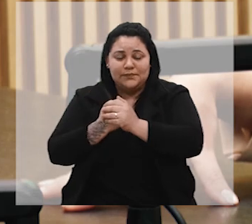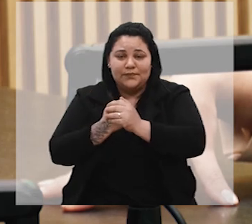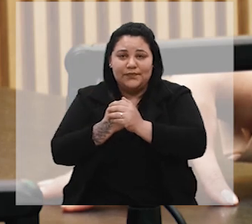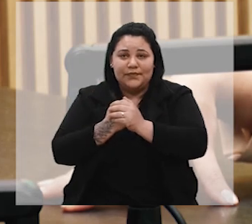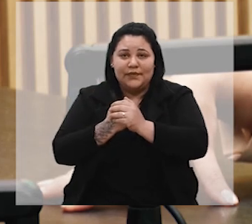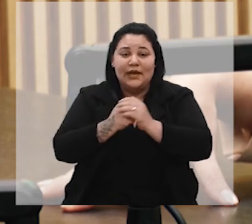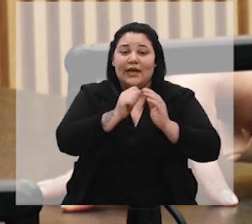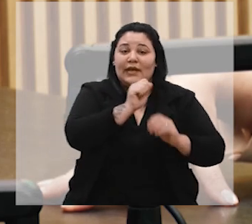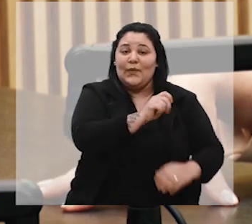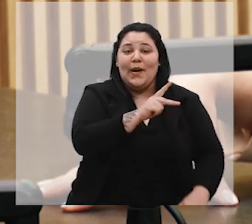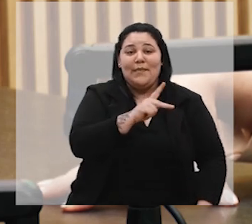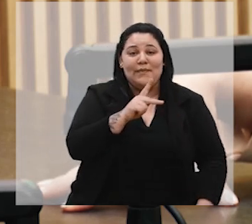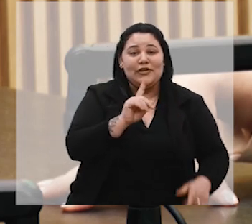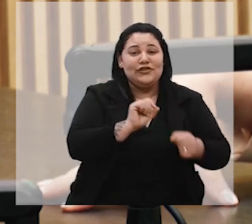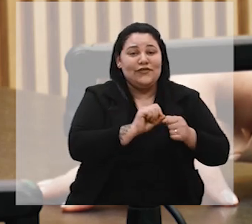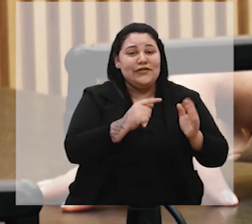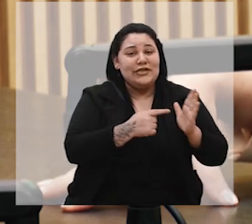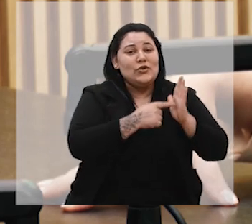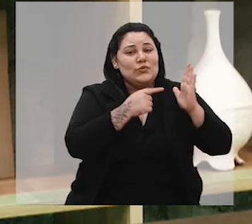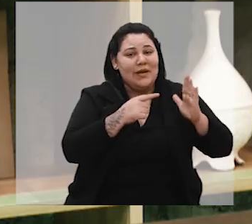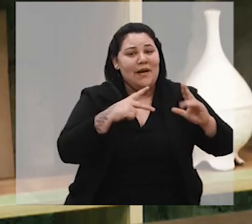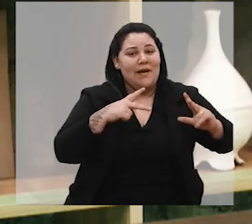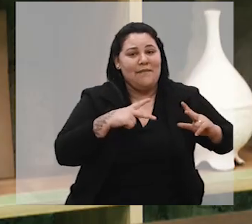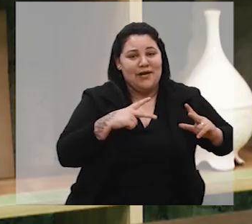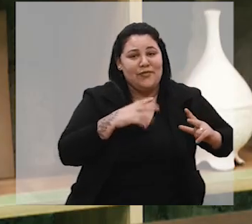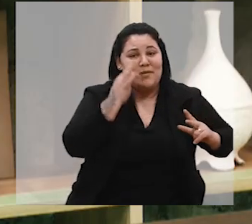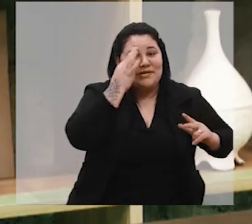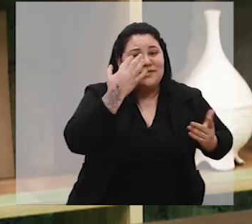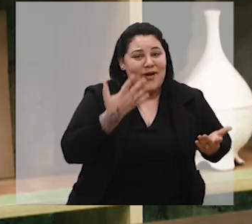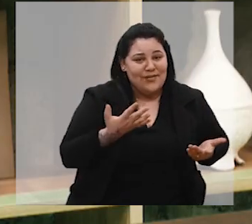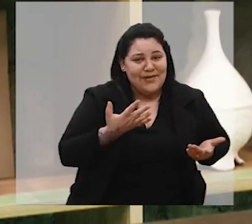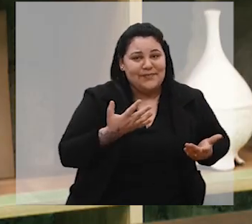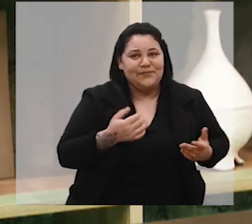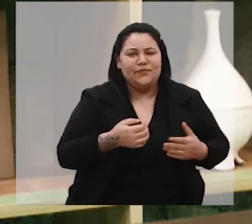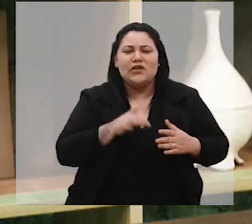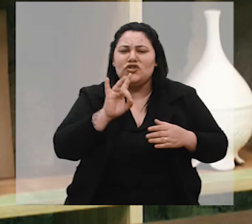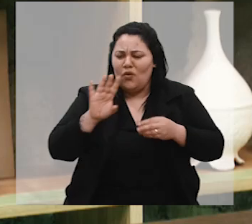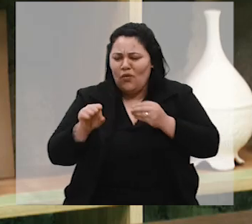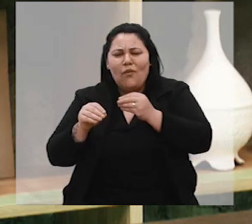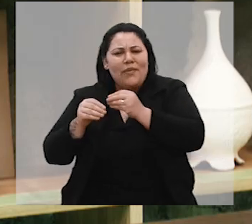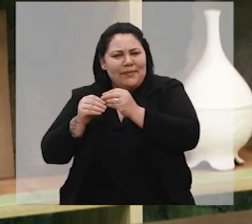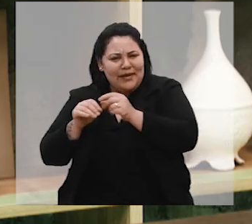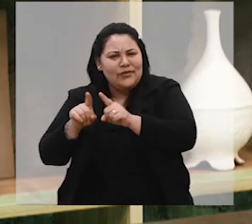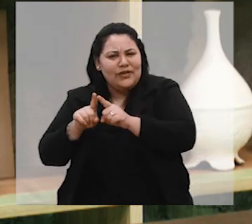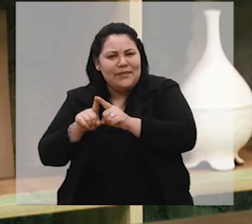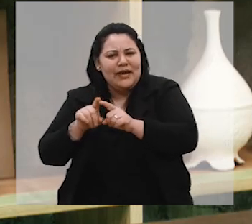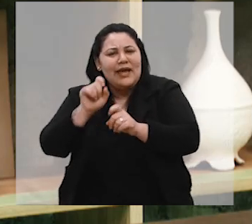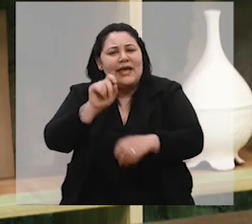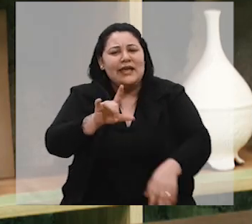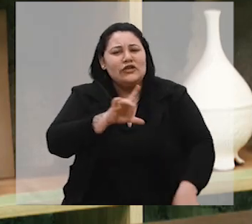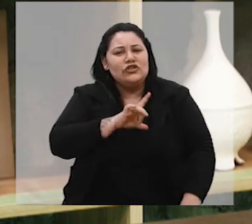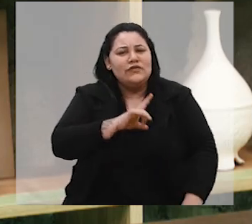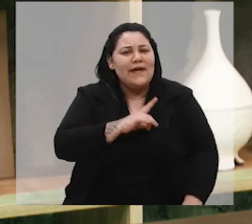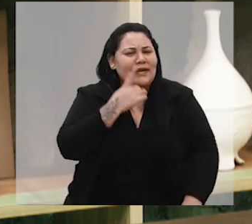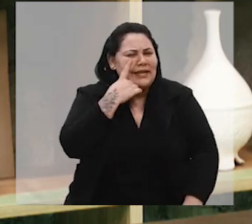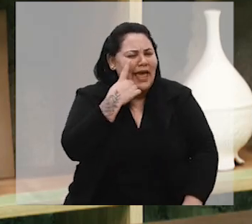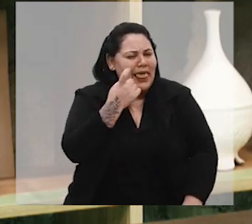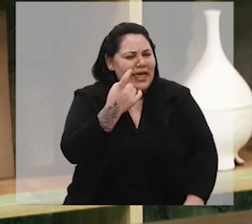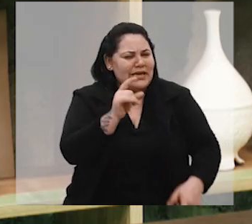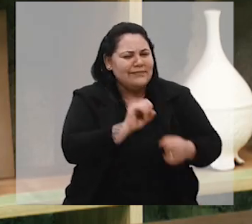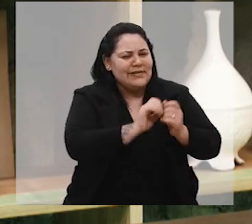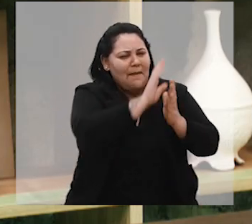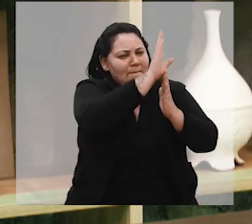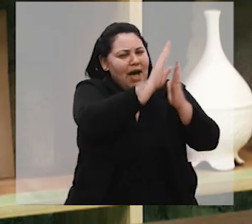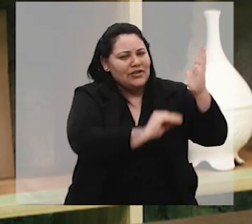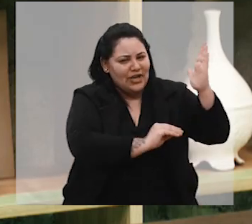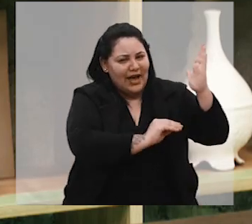algumas pessoalmente, né? É isso. Na verdade, deixa eu só fazer um adendo aqui. Parênteses. Quem tiver interesse em fazer o download do Pardal